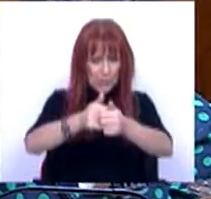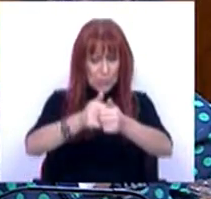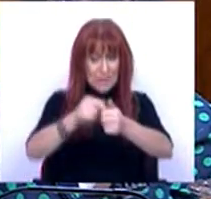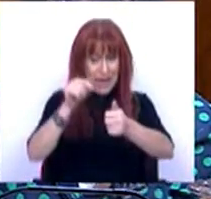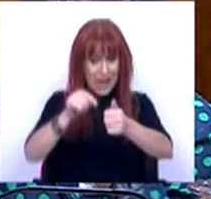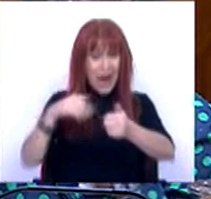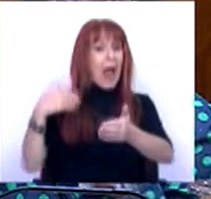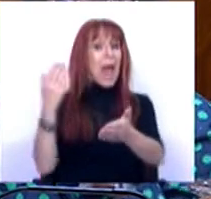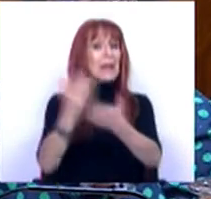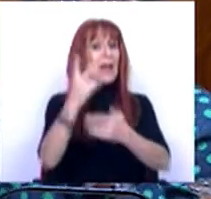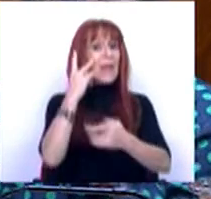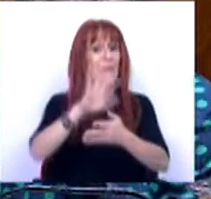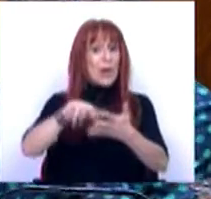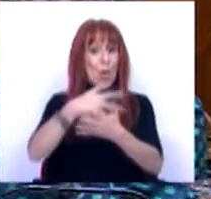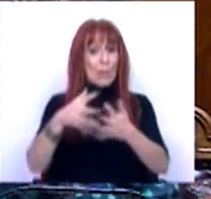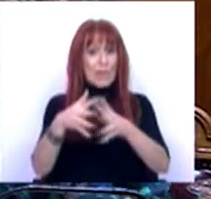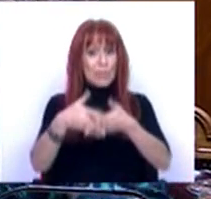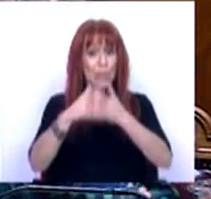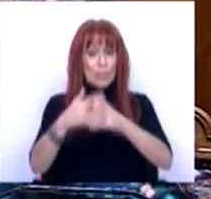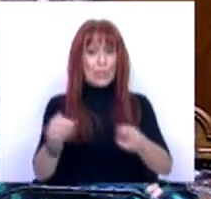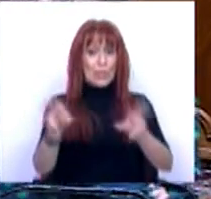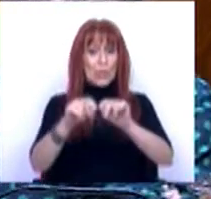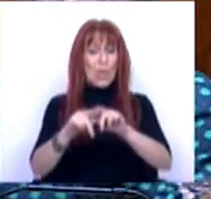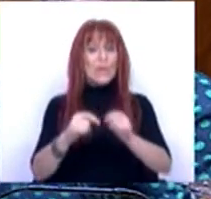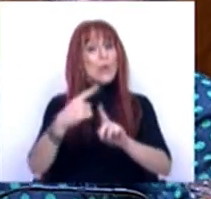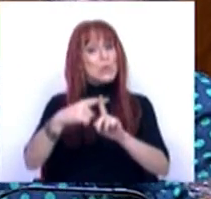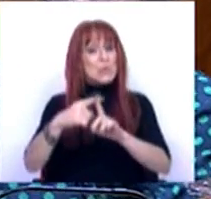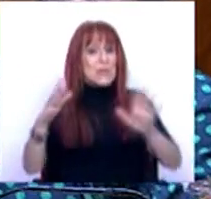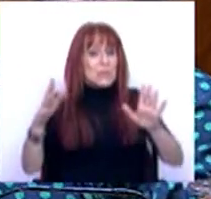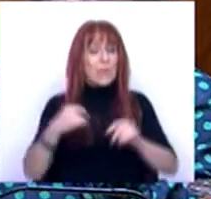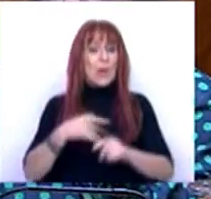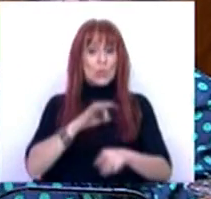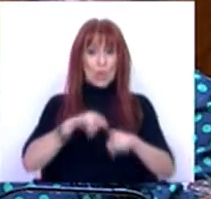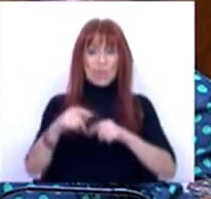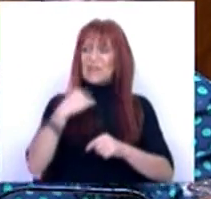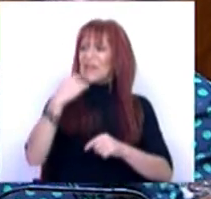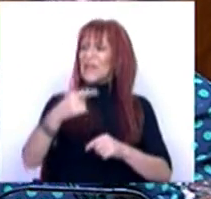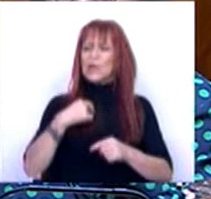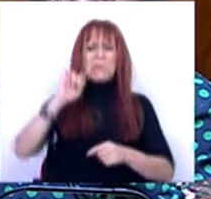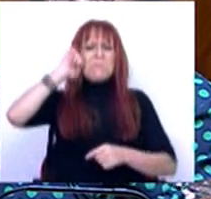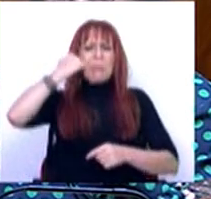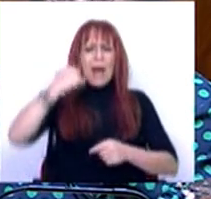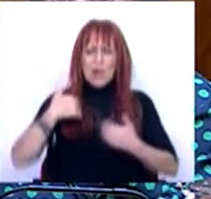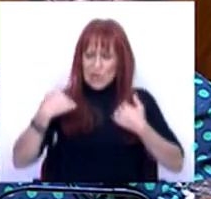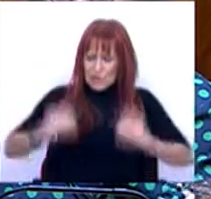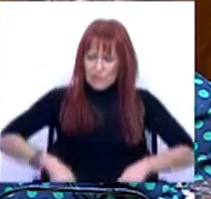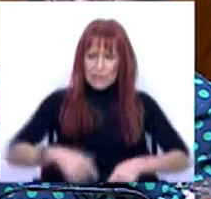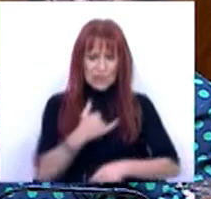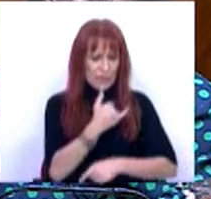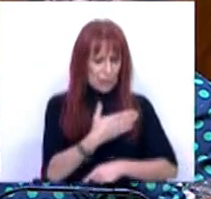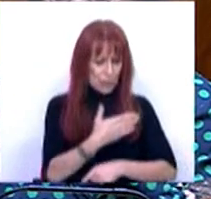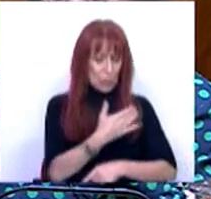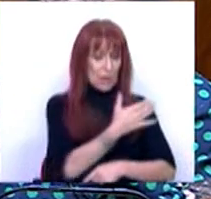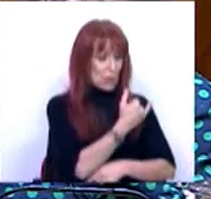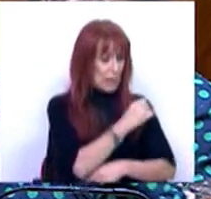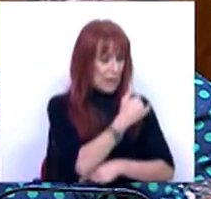E até ver, o plano de reestruturação está a ser cumprido com sucesso. Quando, Sr. Deputado, invoca aqui o prejuízo que nós tivemos em 21 e em